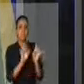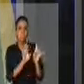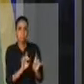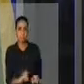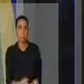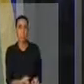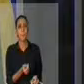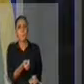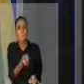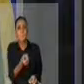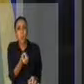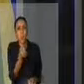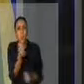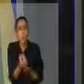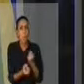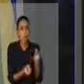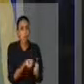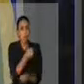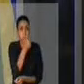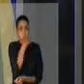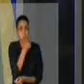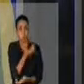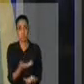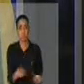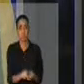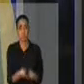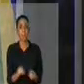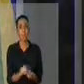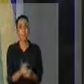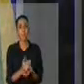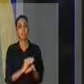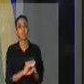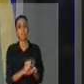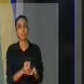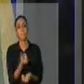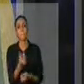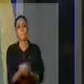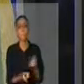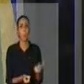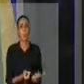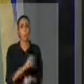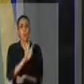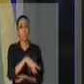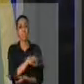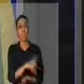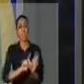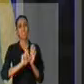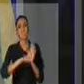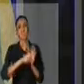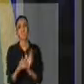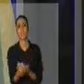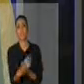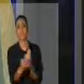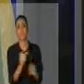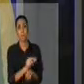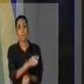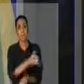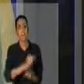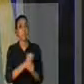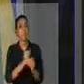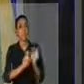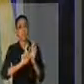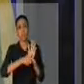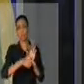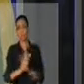superlotados, e sofre com recursos obsoletos e tabelas que não são reajustadas há mais de 10